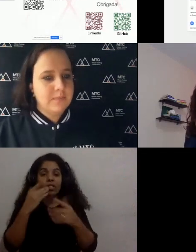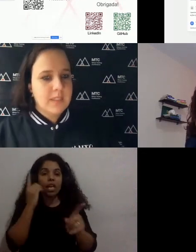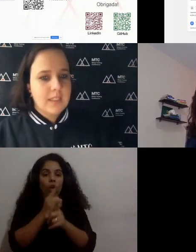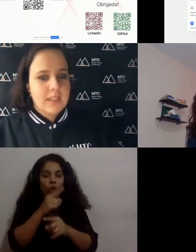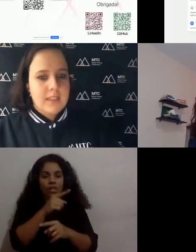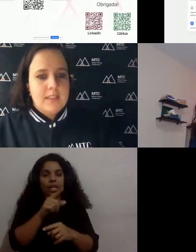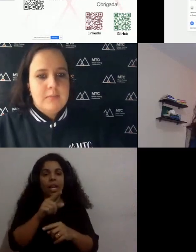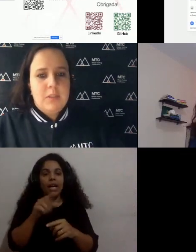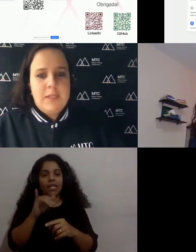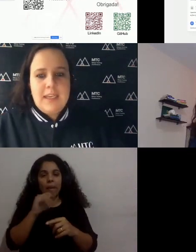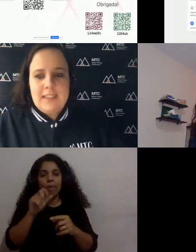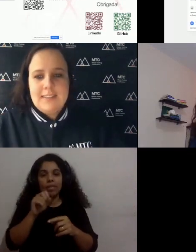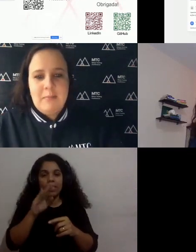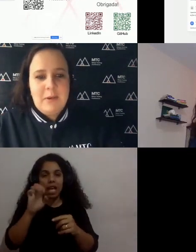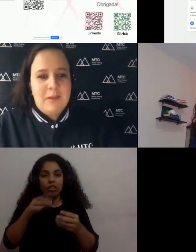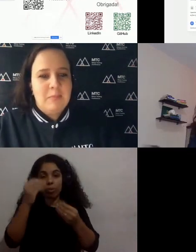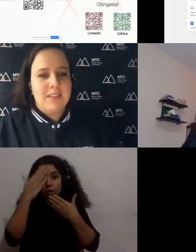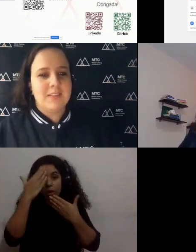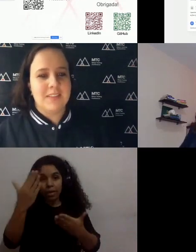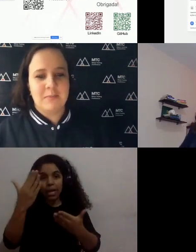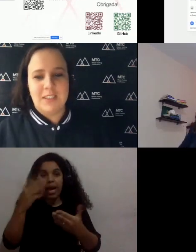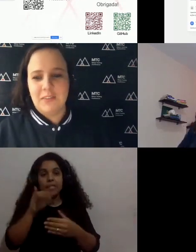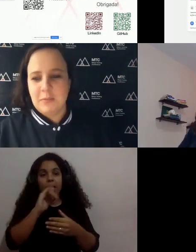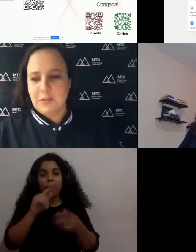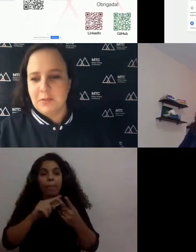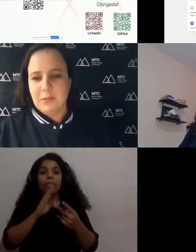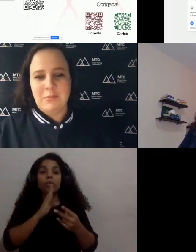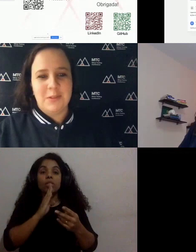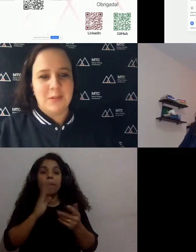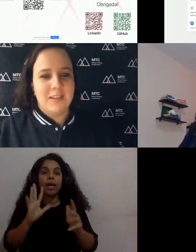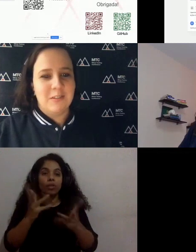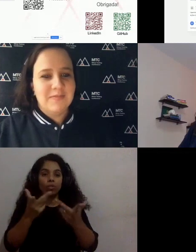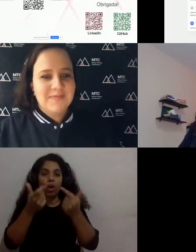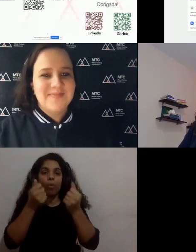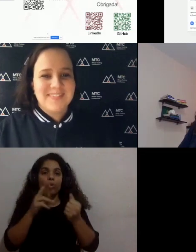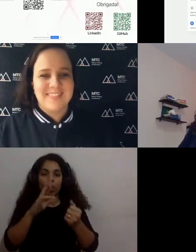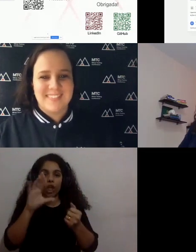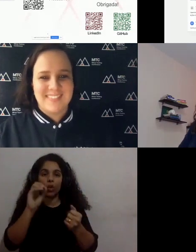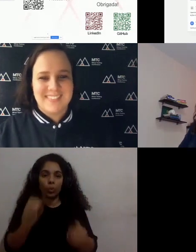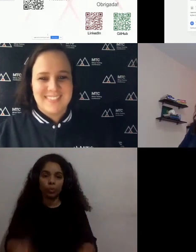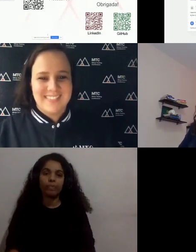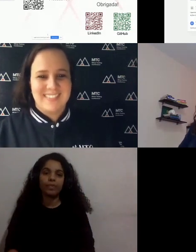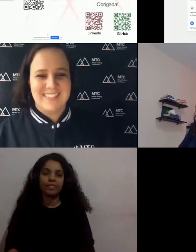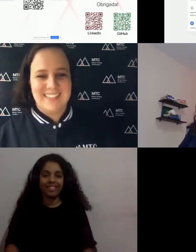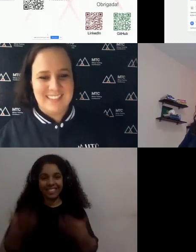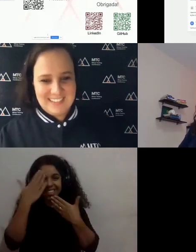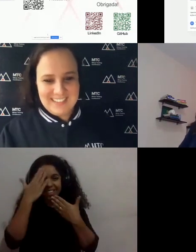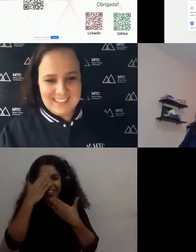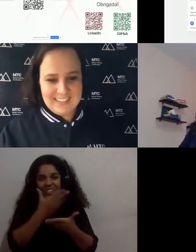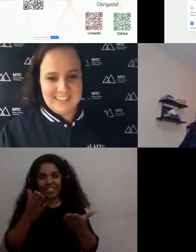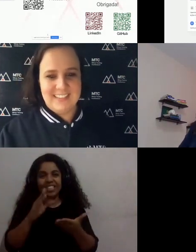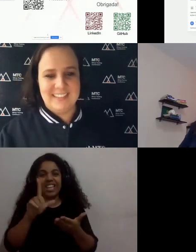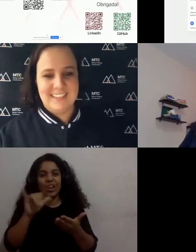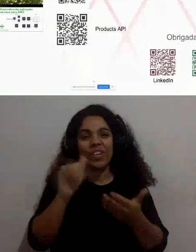session. Muito obrigada, Isabel, aí, por esse conhecimento. Foi muito, muito rico. Obrigada a